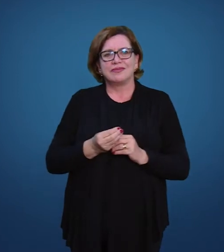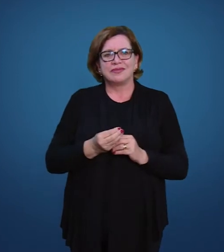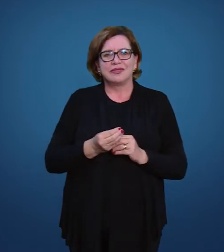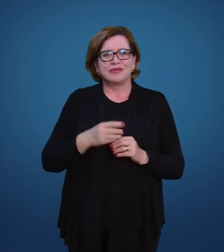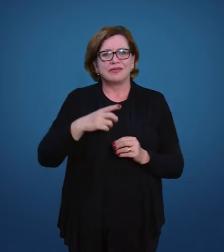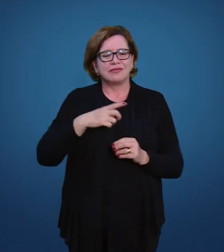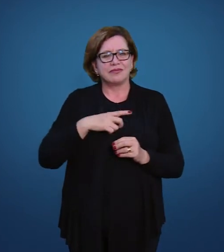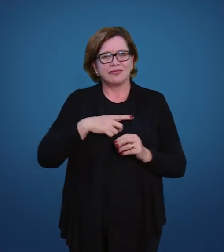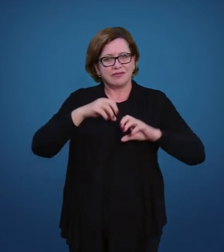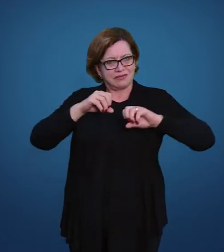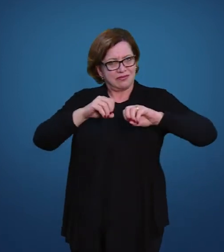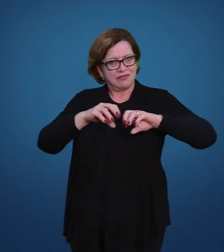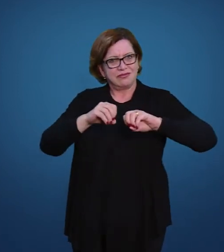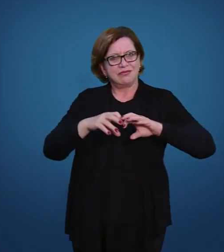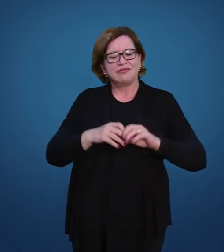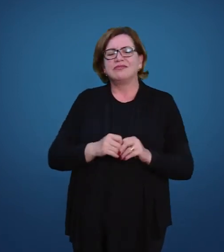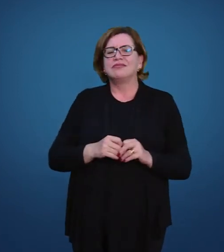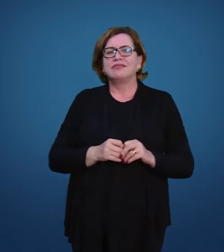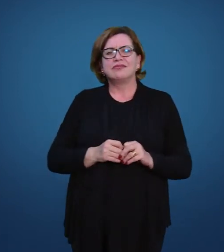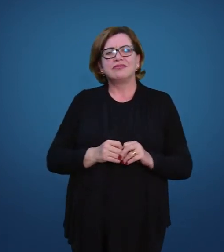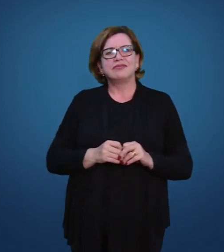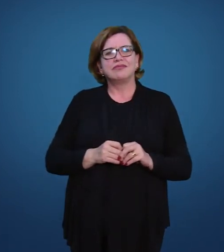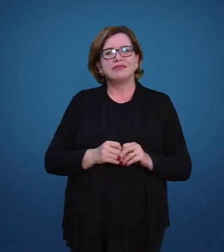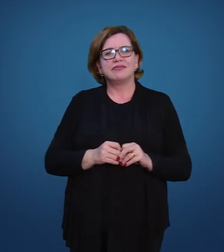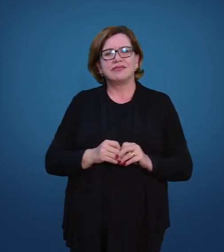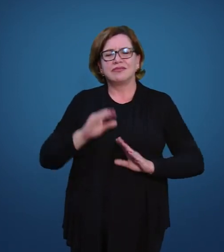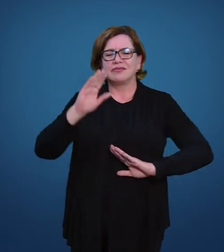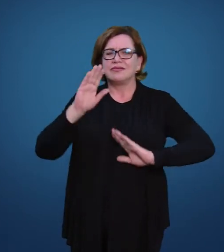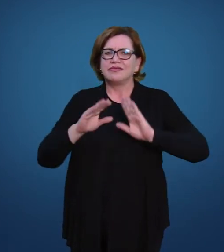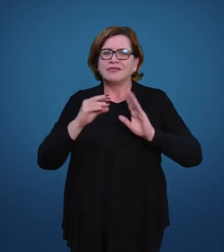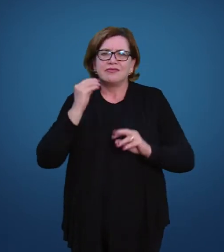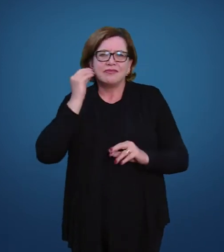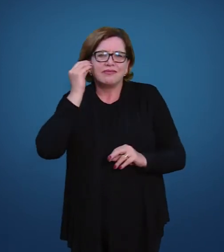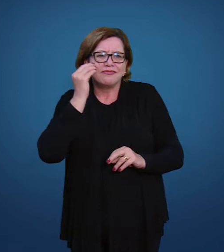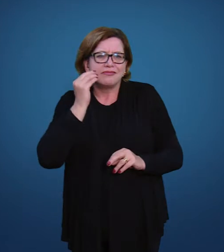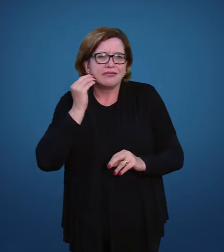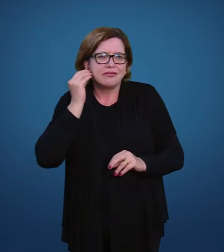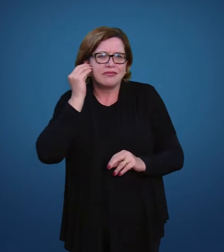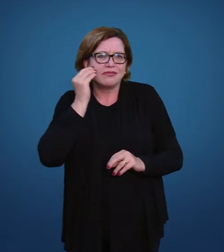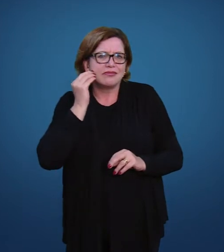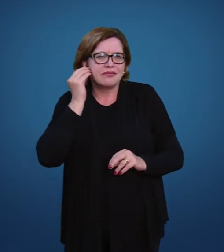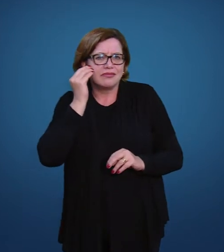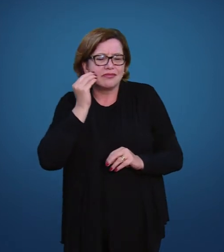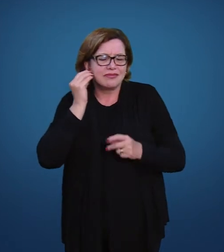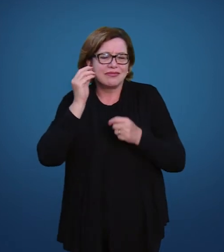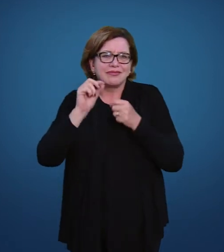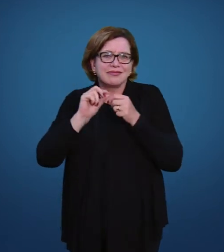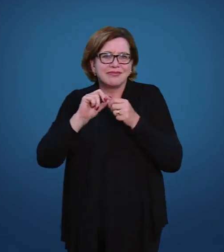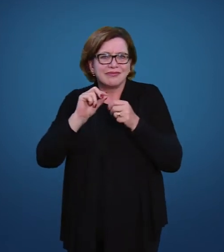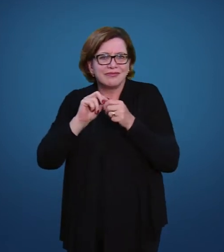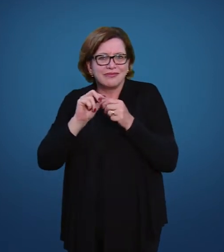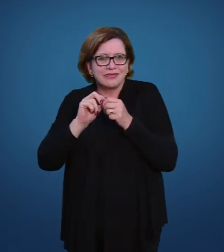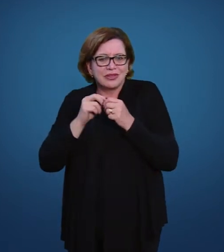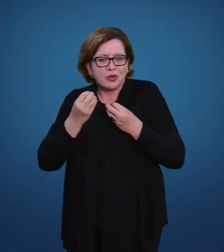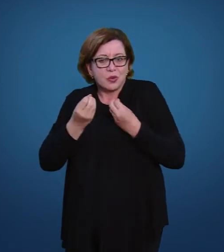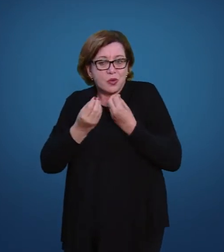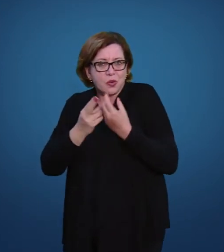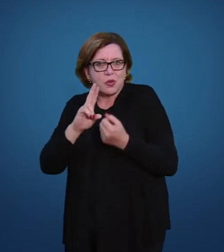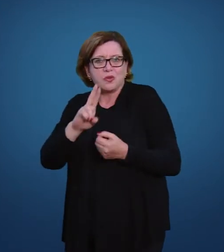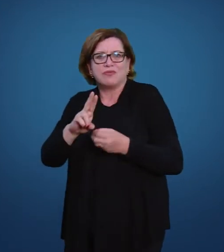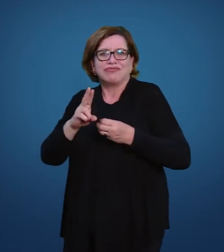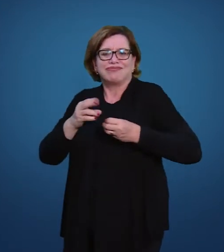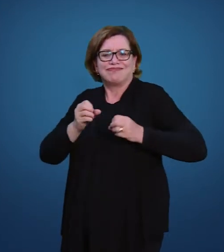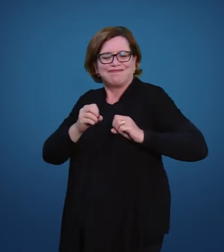dessas que promovem a educação vai tentar produzir ou conduzir